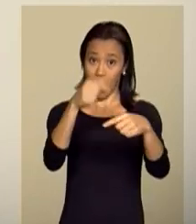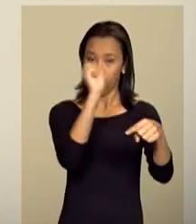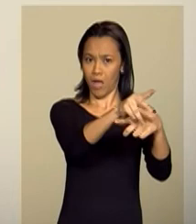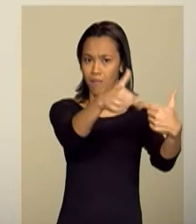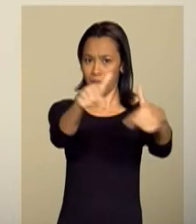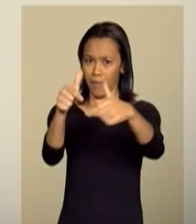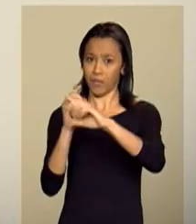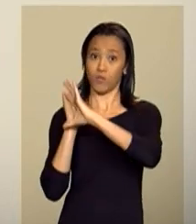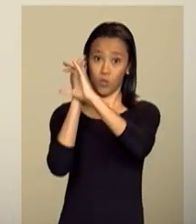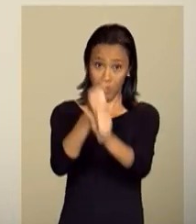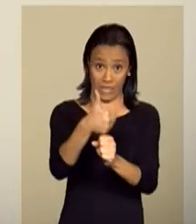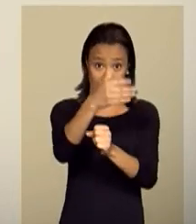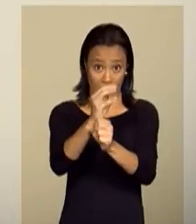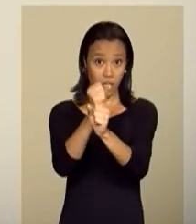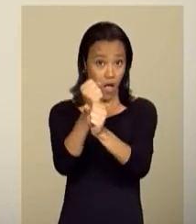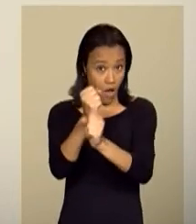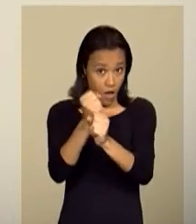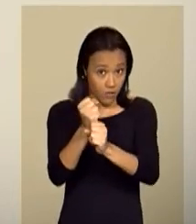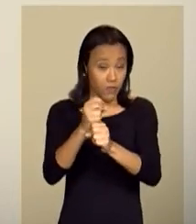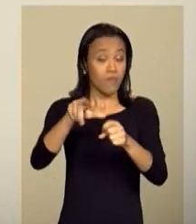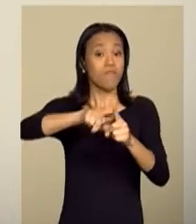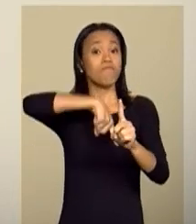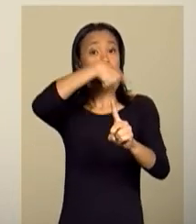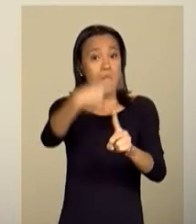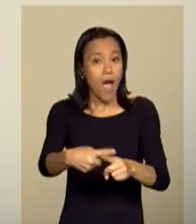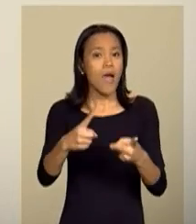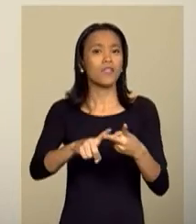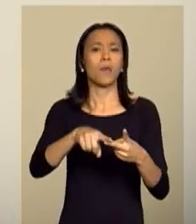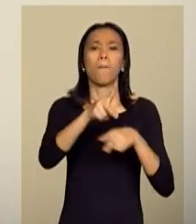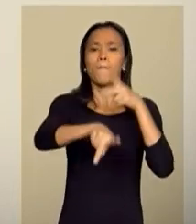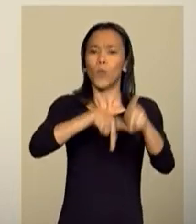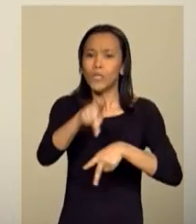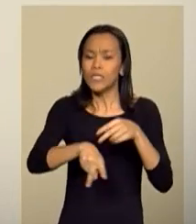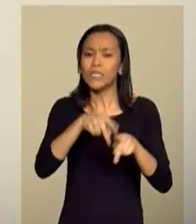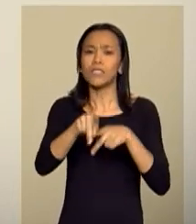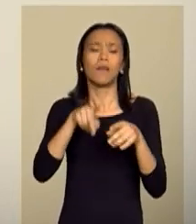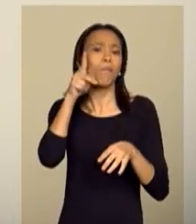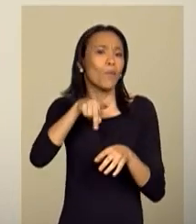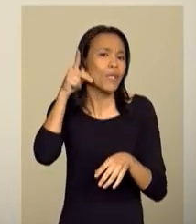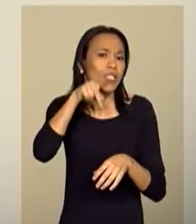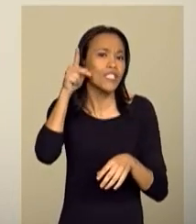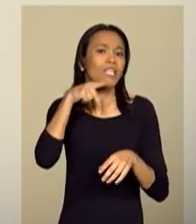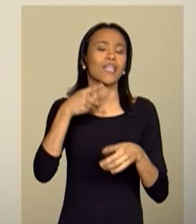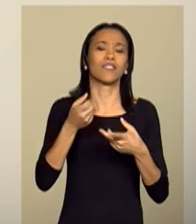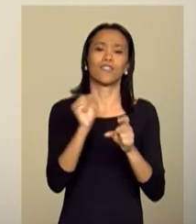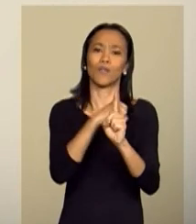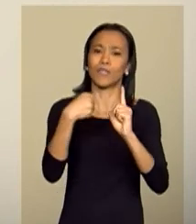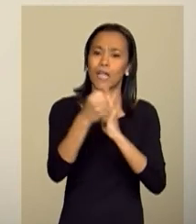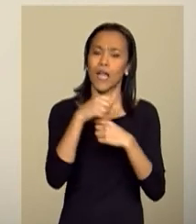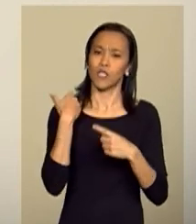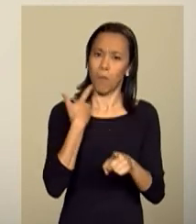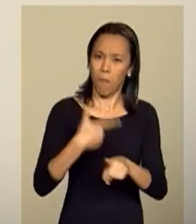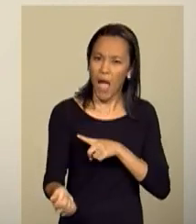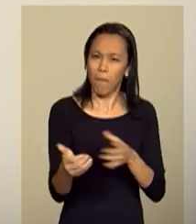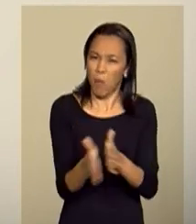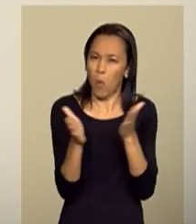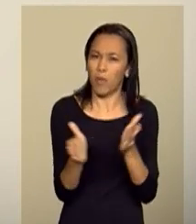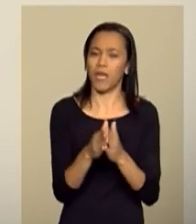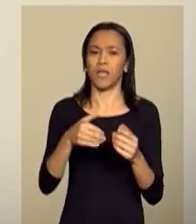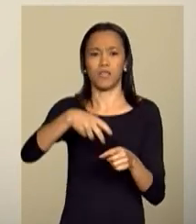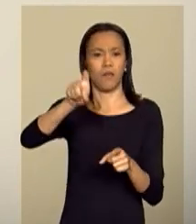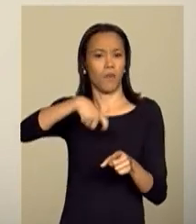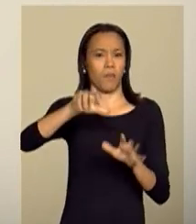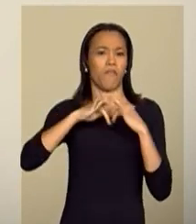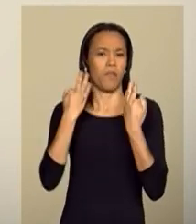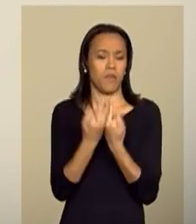10 anos mas a cobertura de políticas sociais de combate à pobreza como Bolsa Família Minha